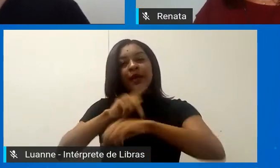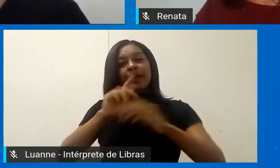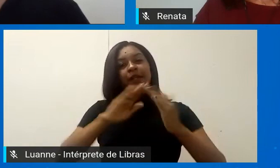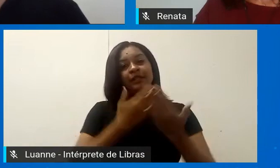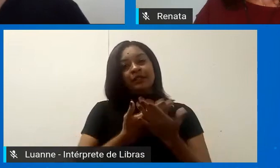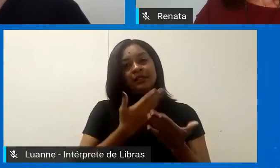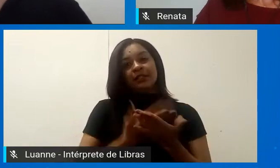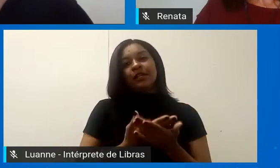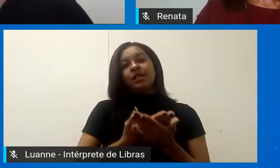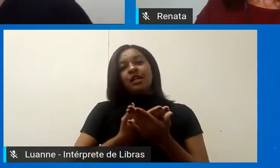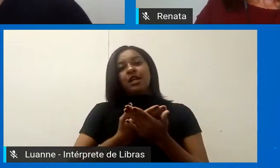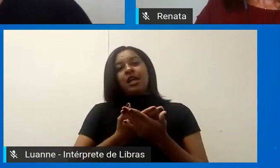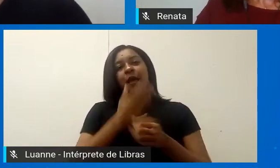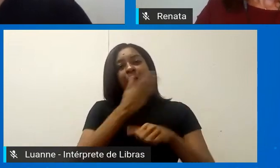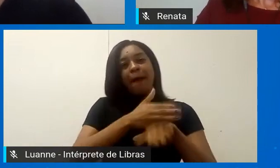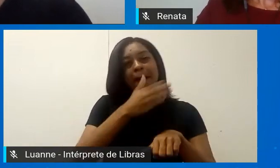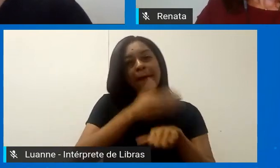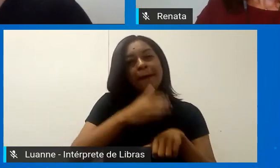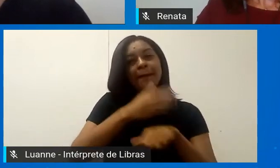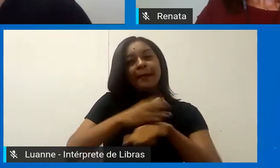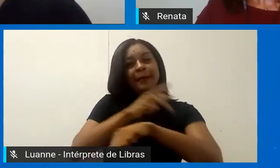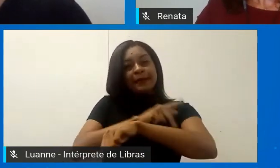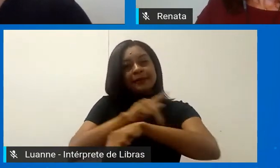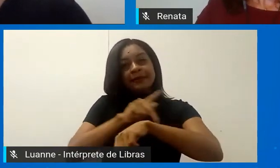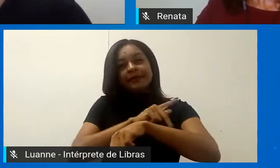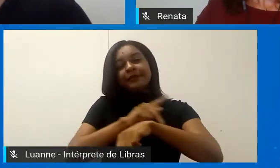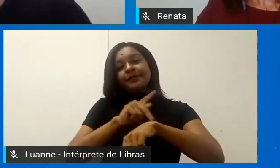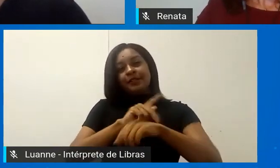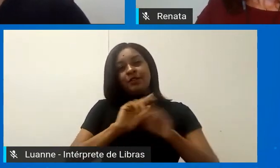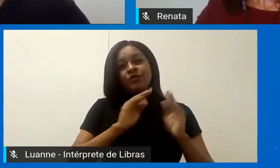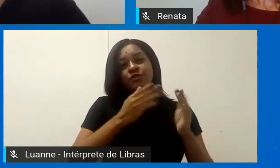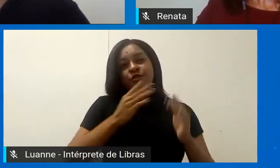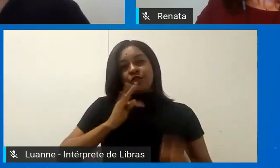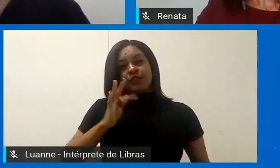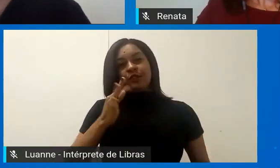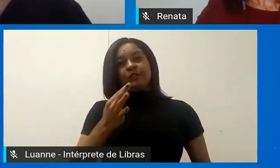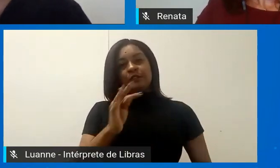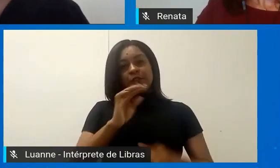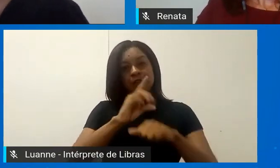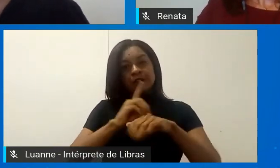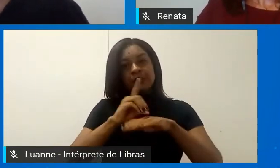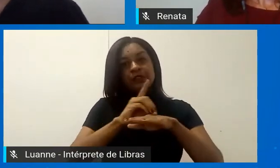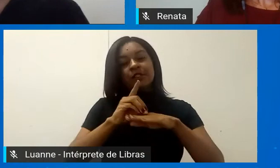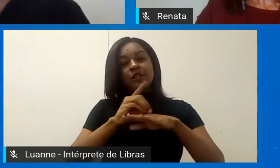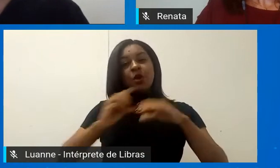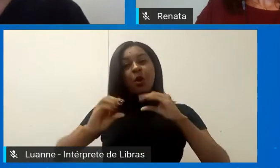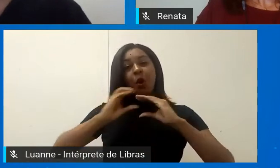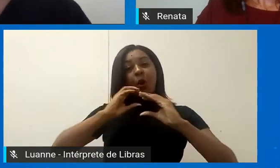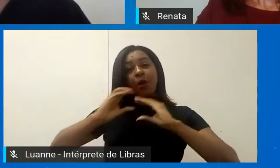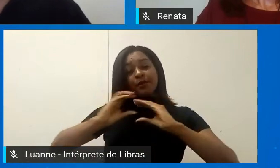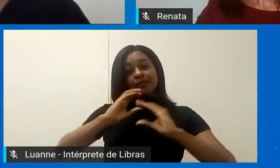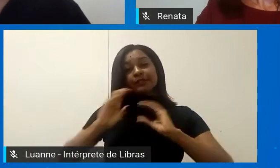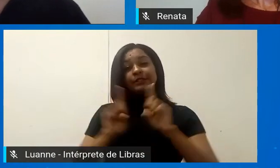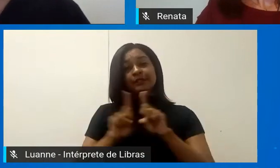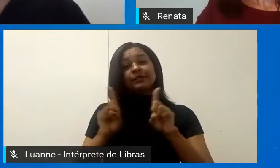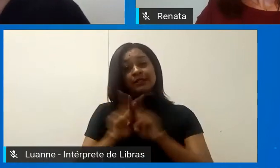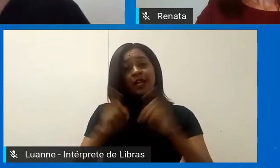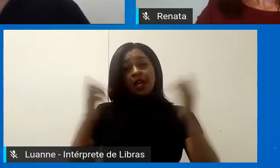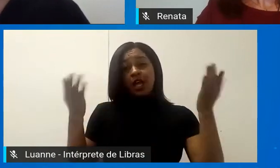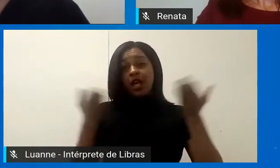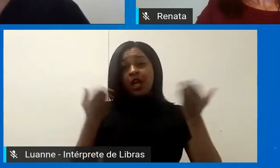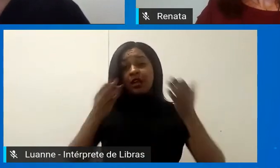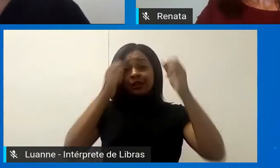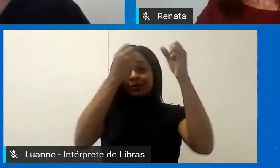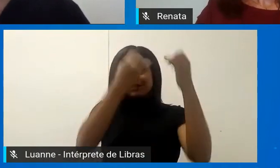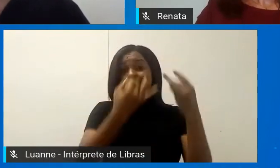sente prática pedagógica e sobre tecnologias digitais pela informação e da comunicação E ela vai fazer uma fala agora para gente